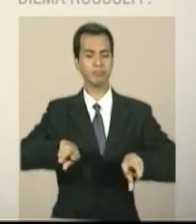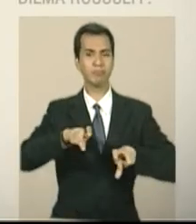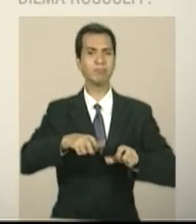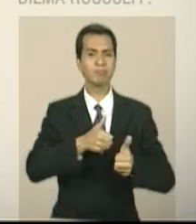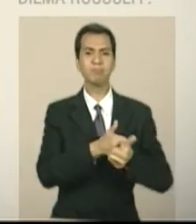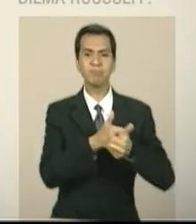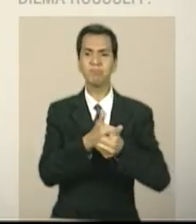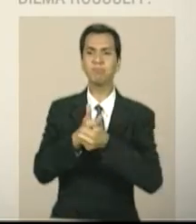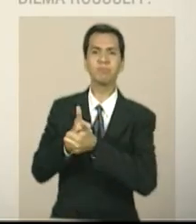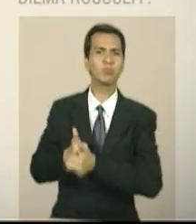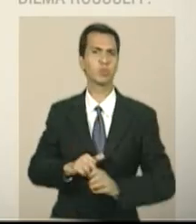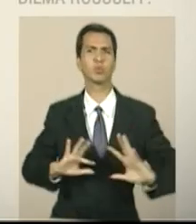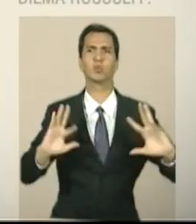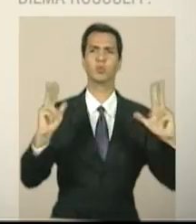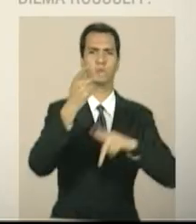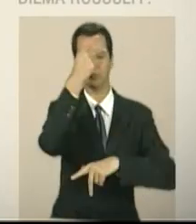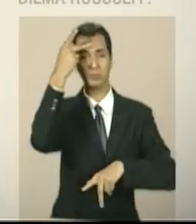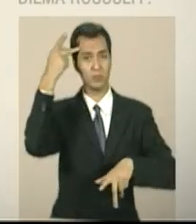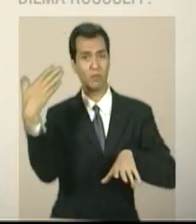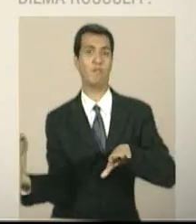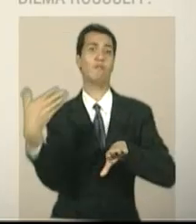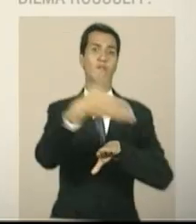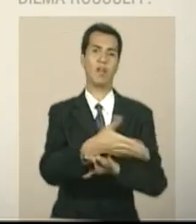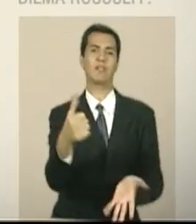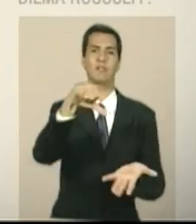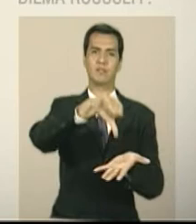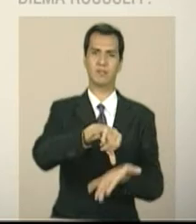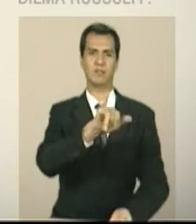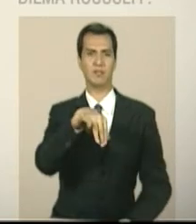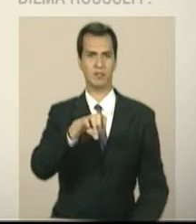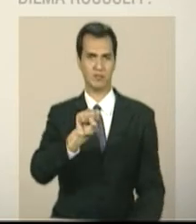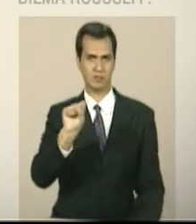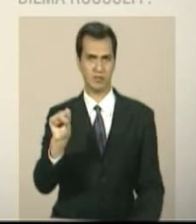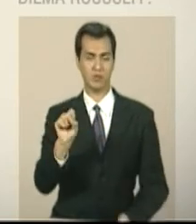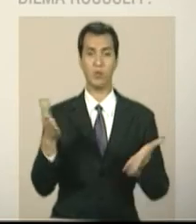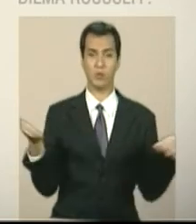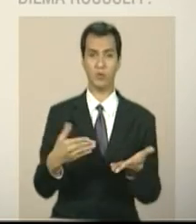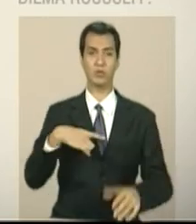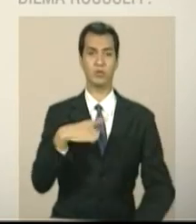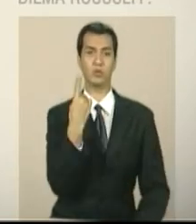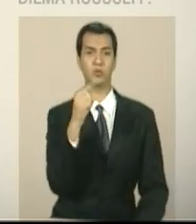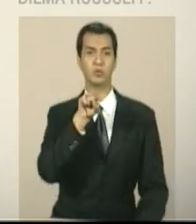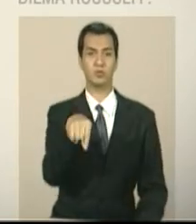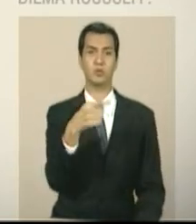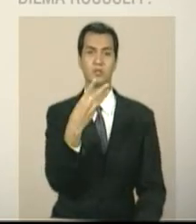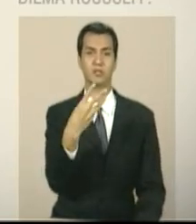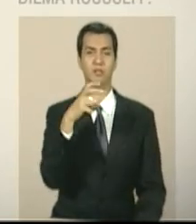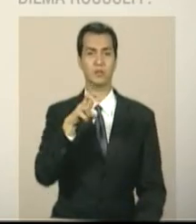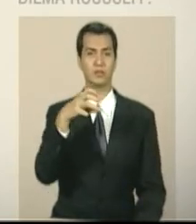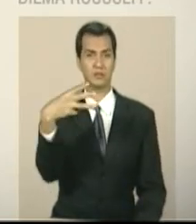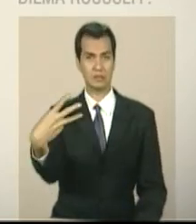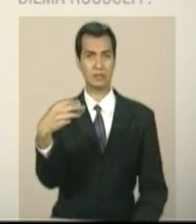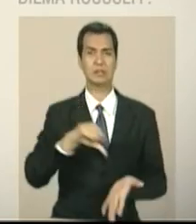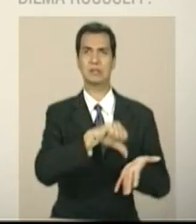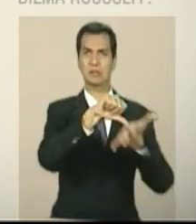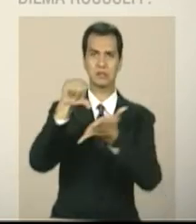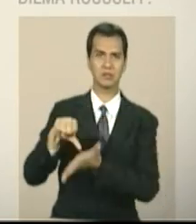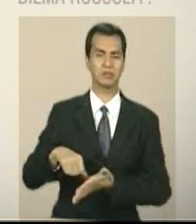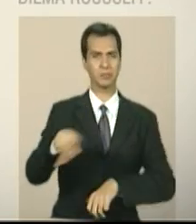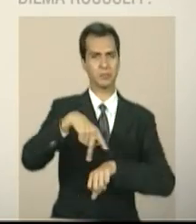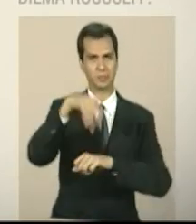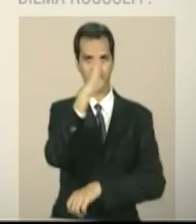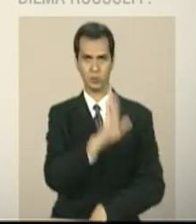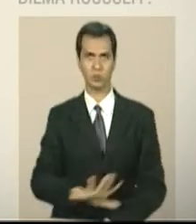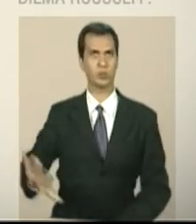atendimento a quem procura uma agência do INSS e hoje nós temos 1353 agências em